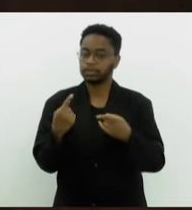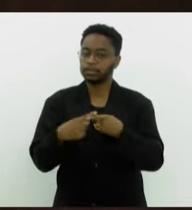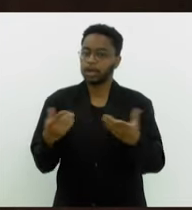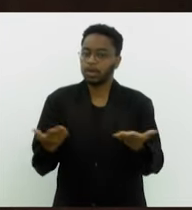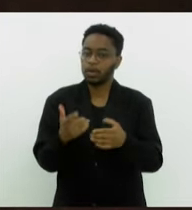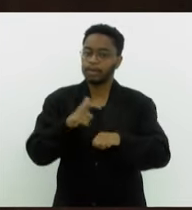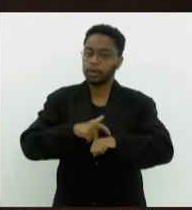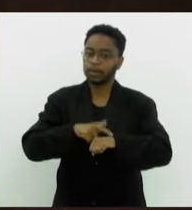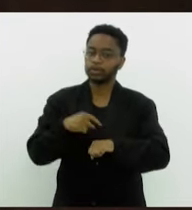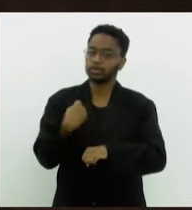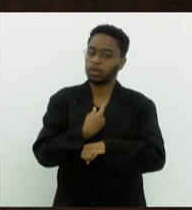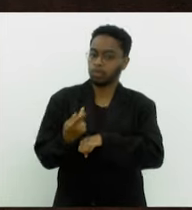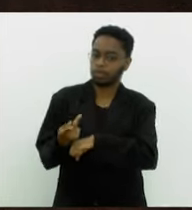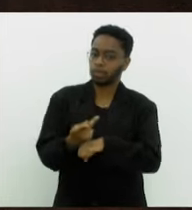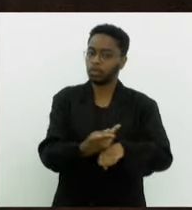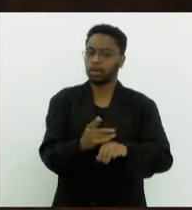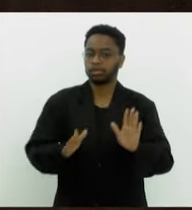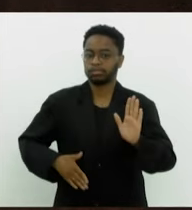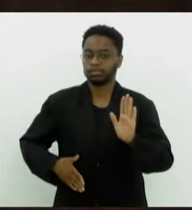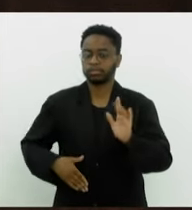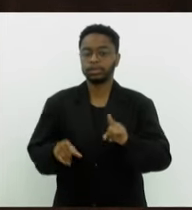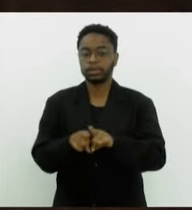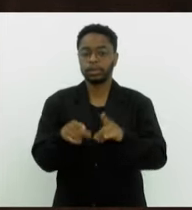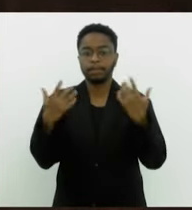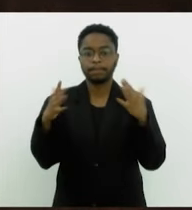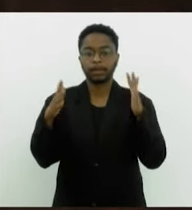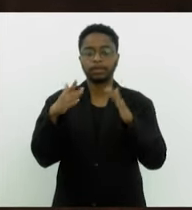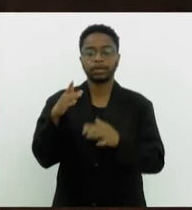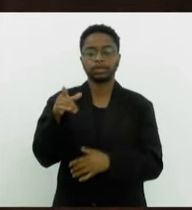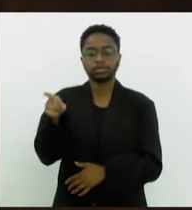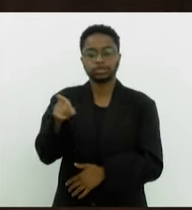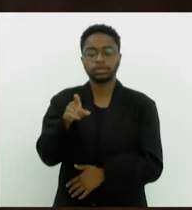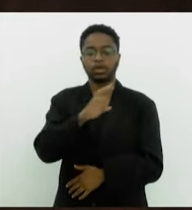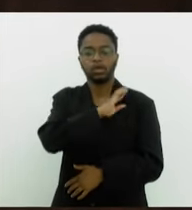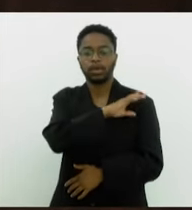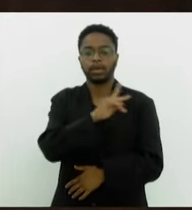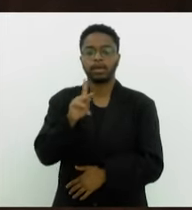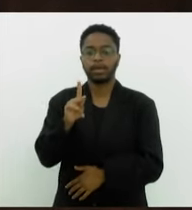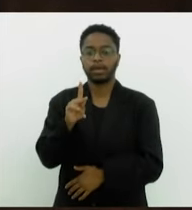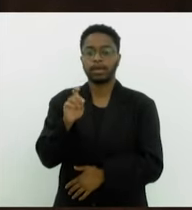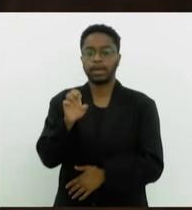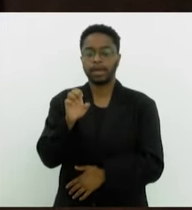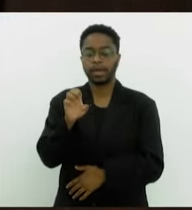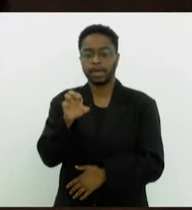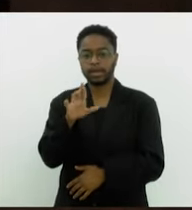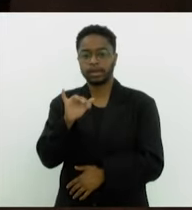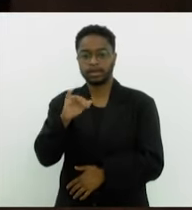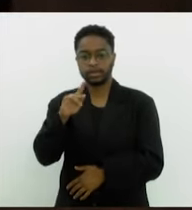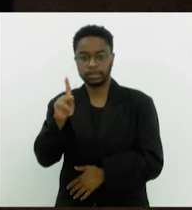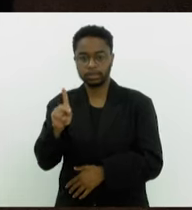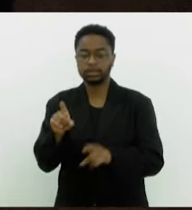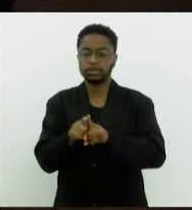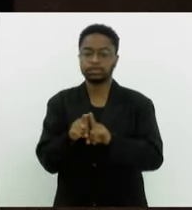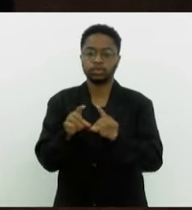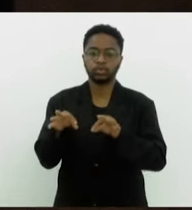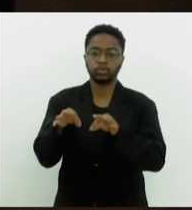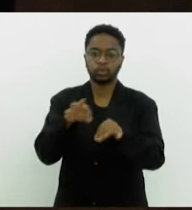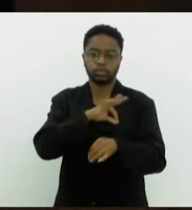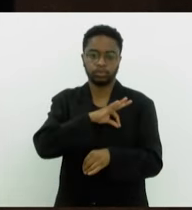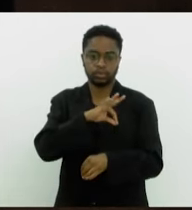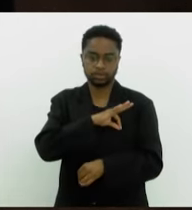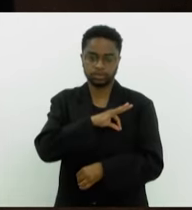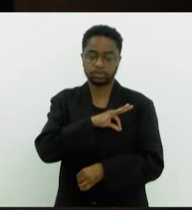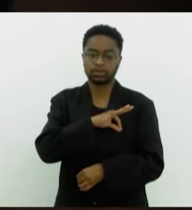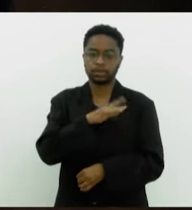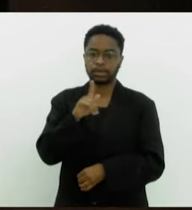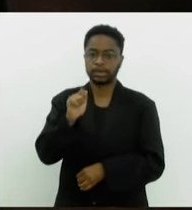sair a caça atrás desses caras. Quero parabenizar o coronel Eric, fez um trabalho excelente, e todos os policiais do GAT e do Patamo, Pilar e